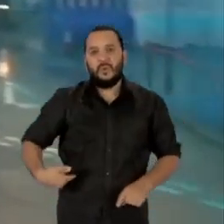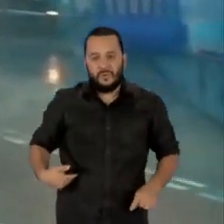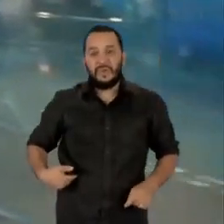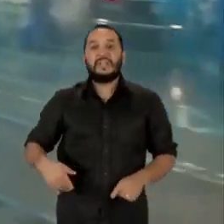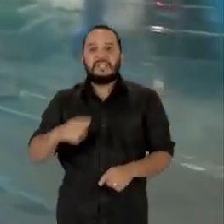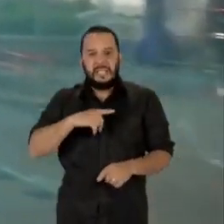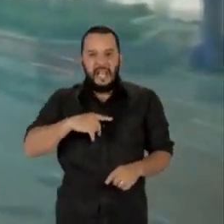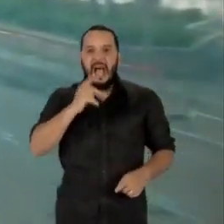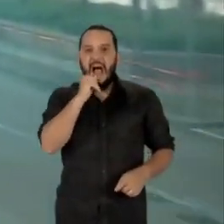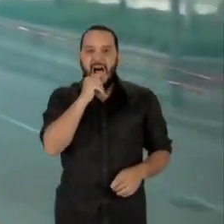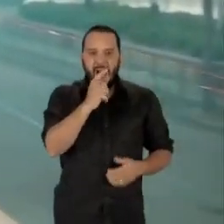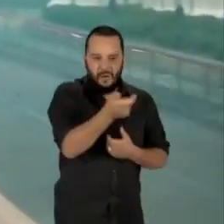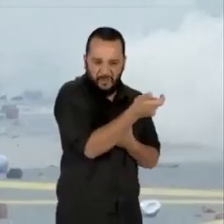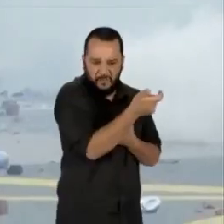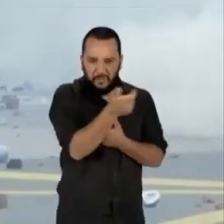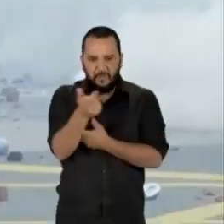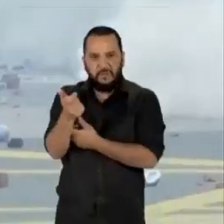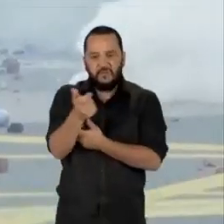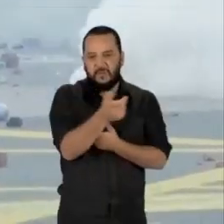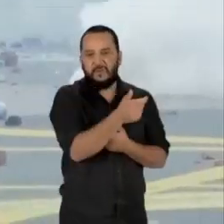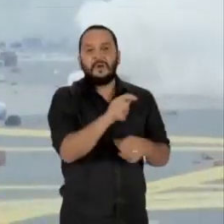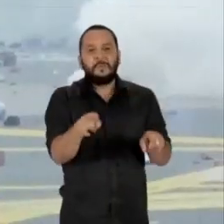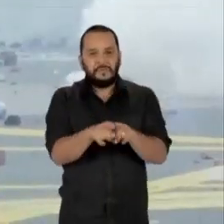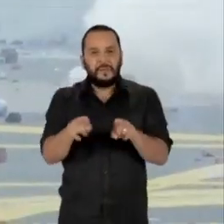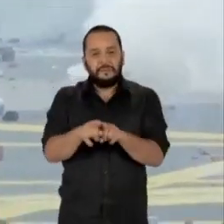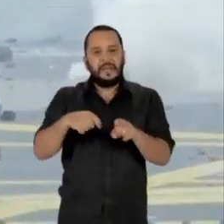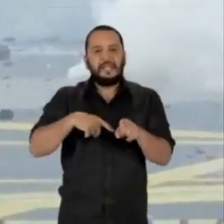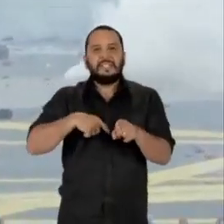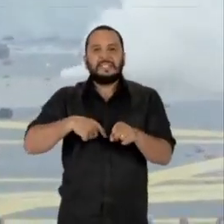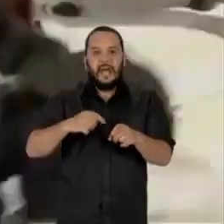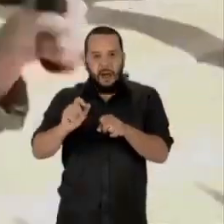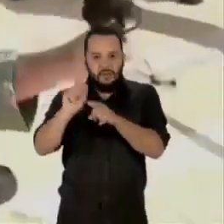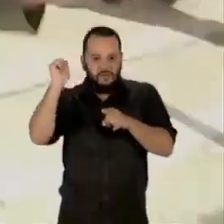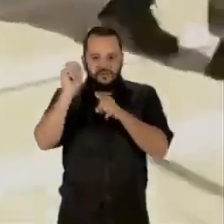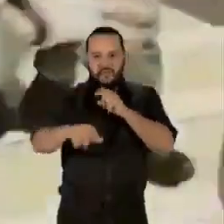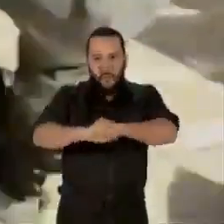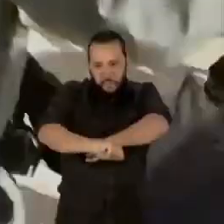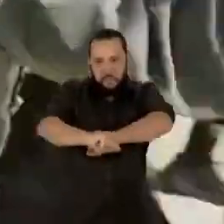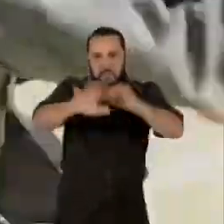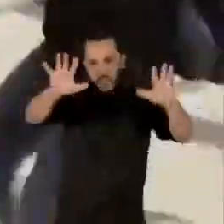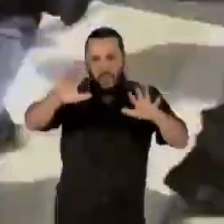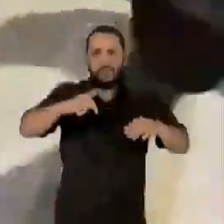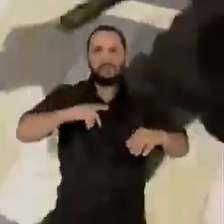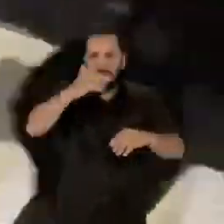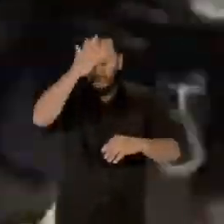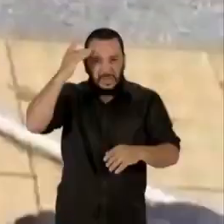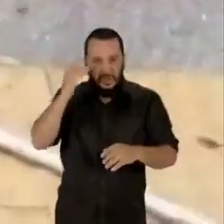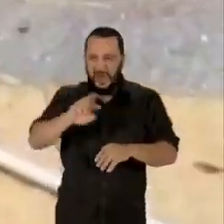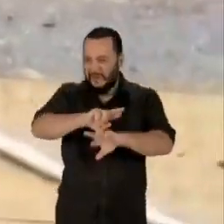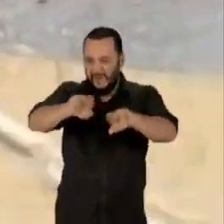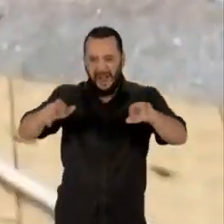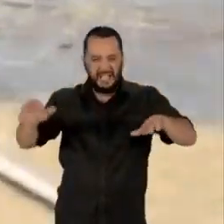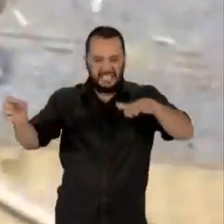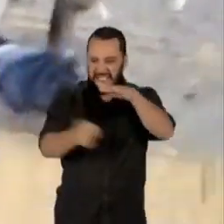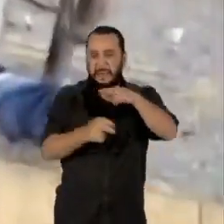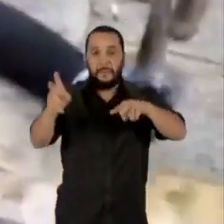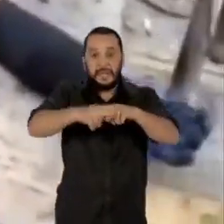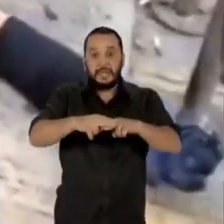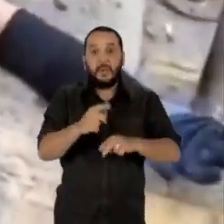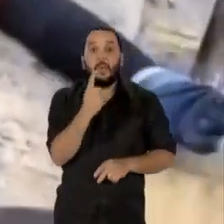usaram jatos de água e bombas de gás para conter a multidão vários manifestantes foram presos e um morreu